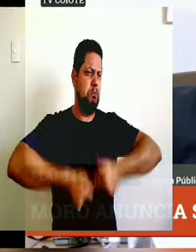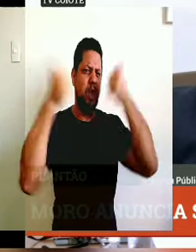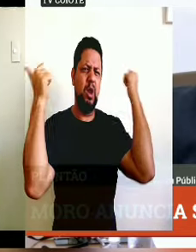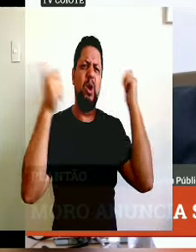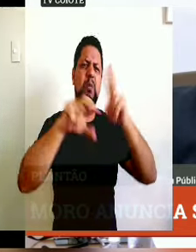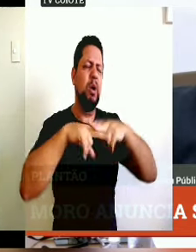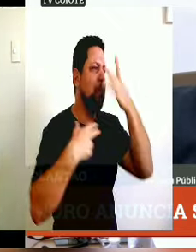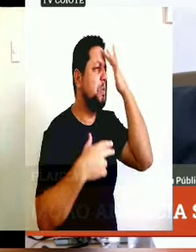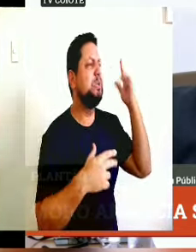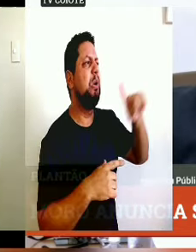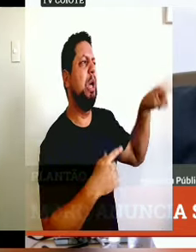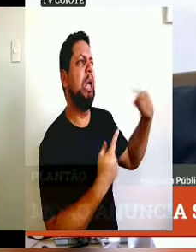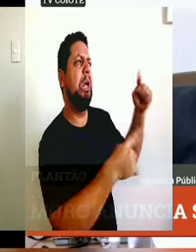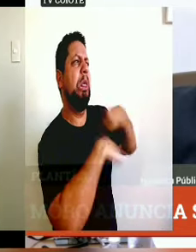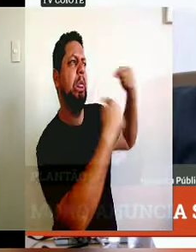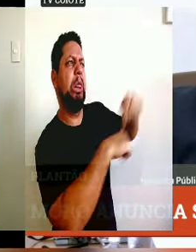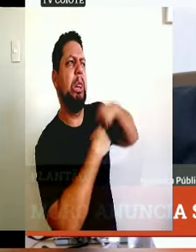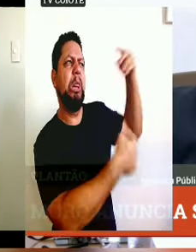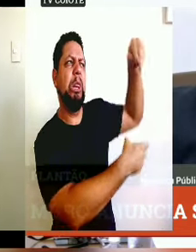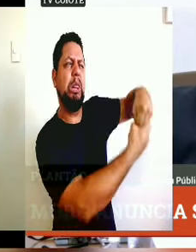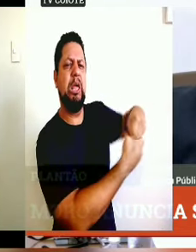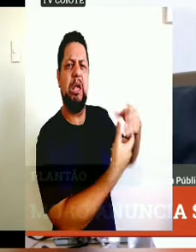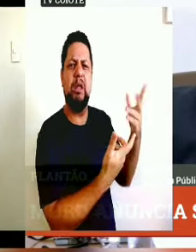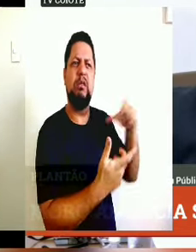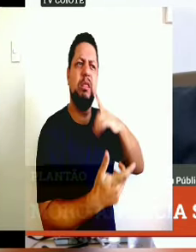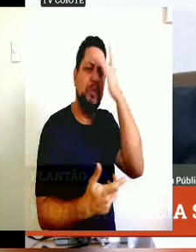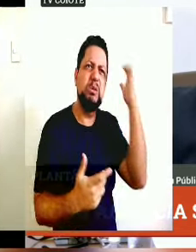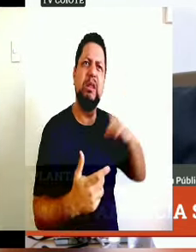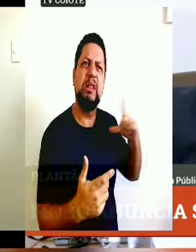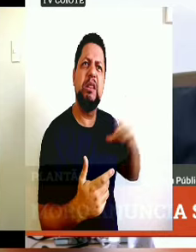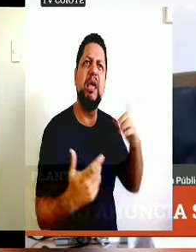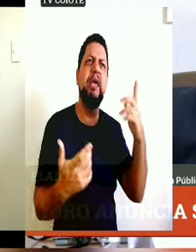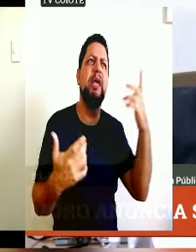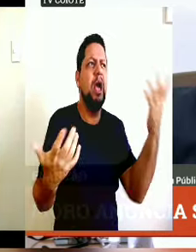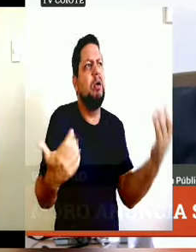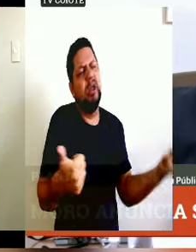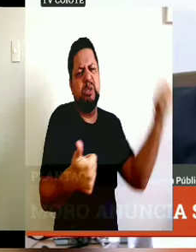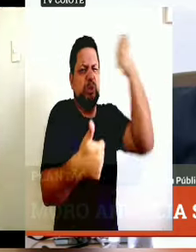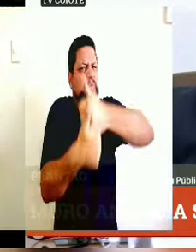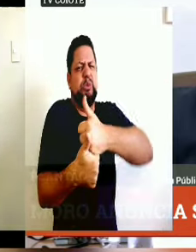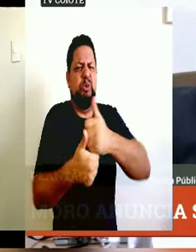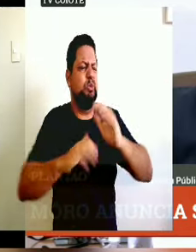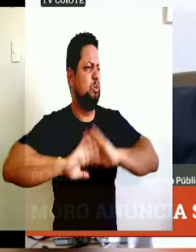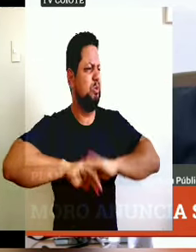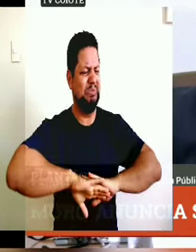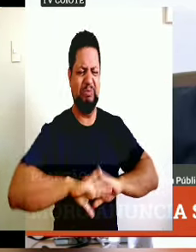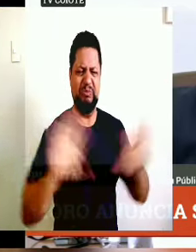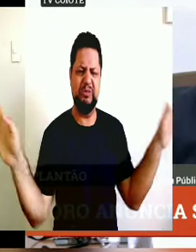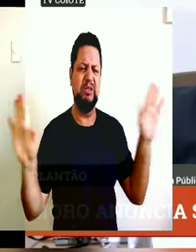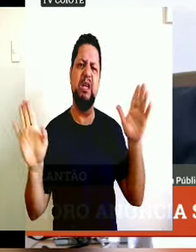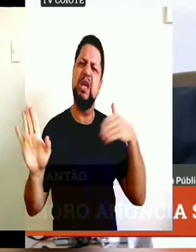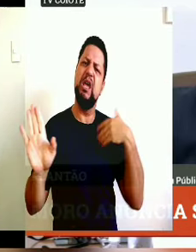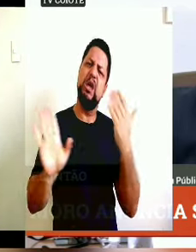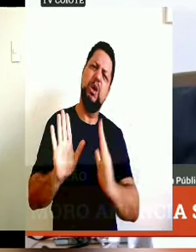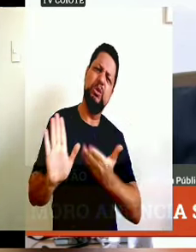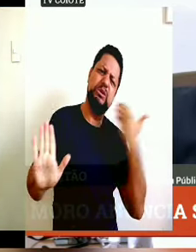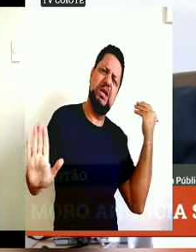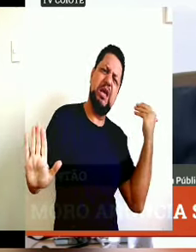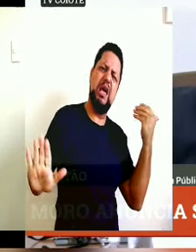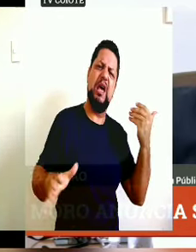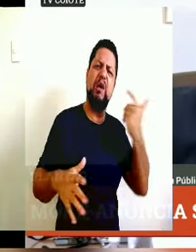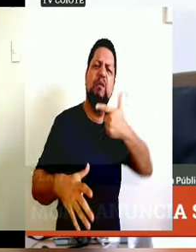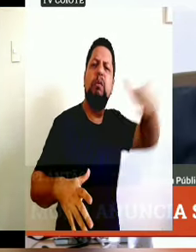essa cisma. E nós conseguimos realizar uma substituição aqui adequada. Eu sairia para uma adjudância,